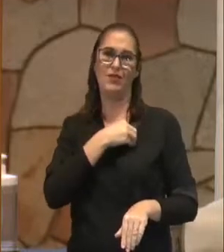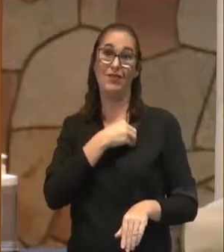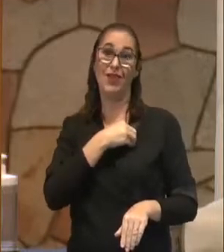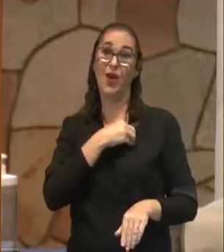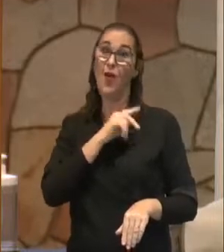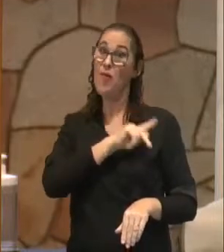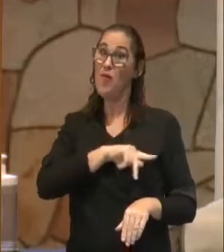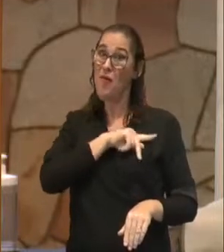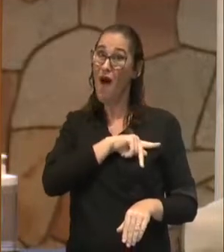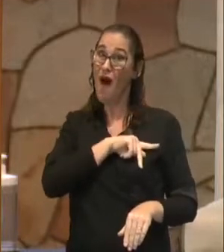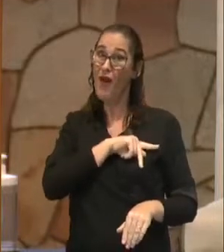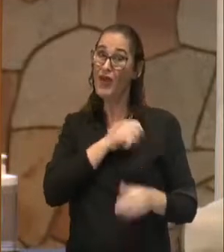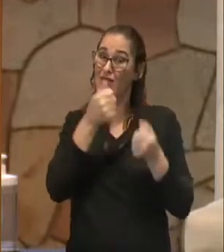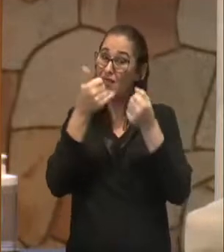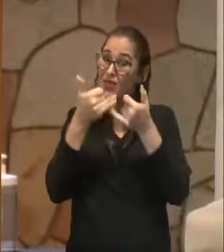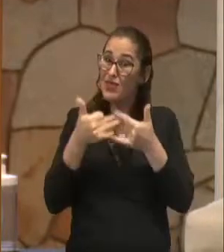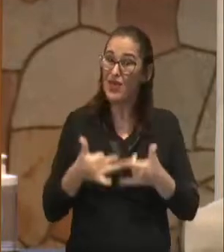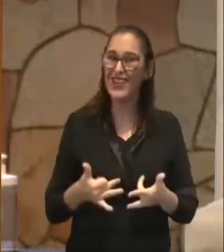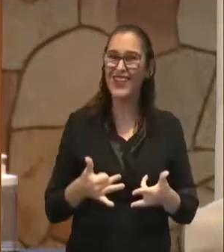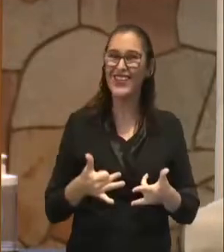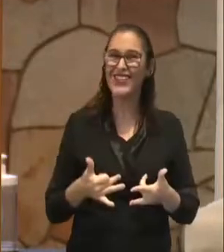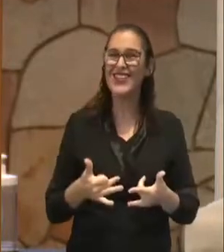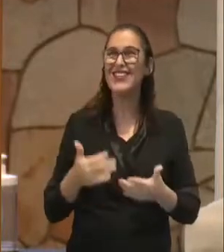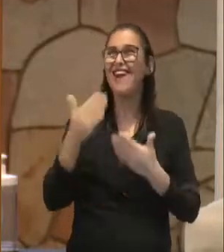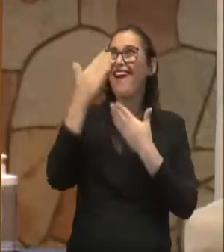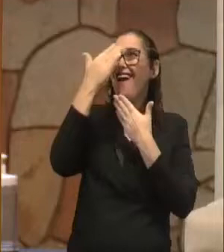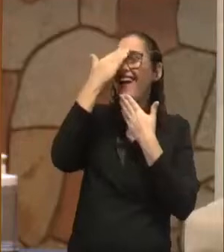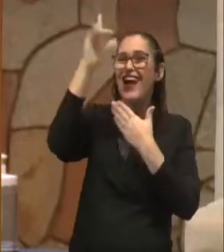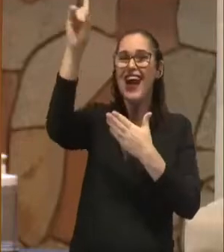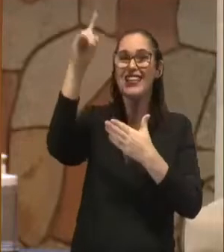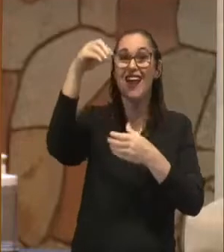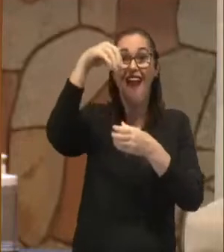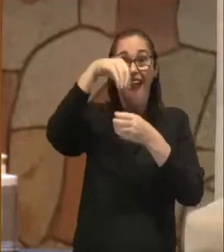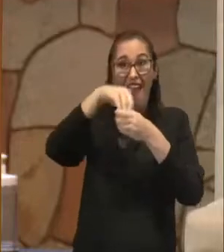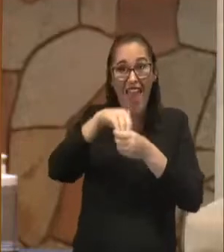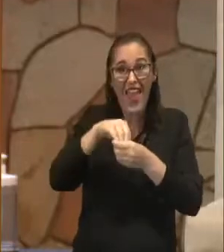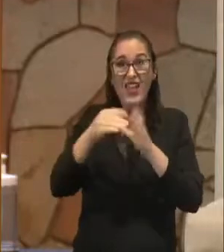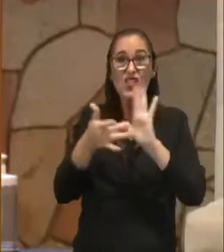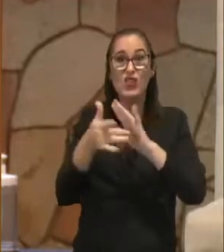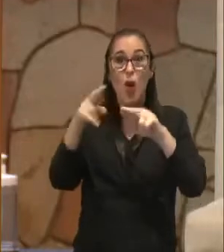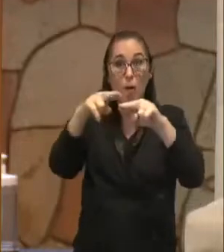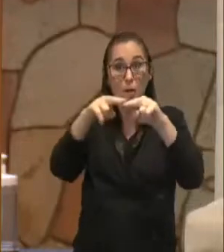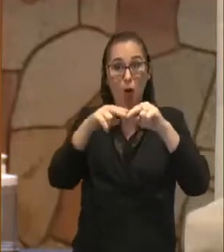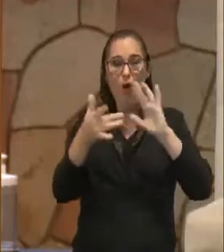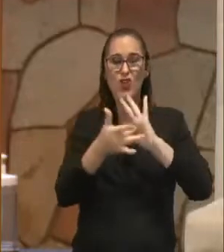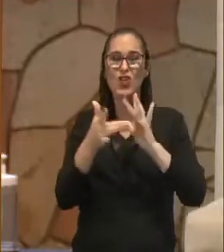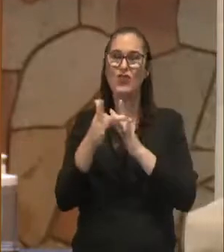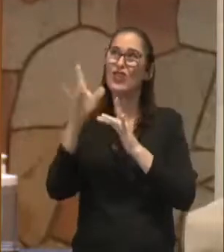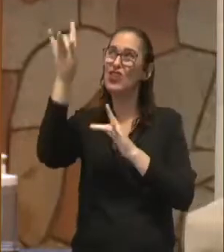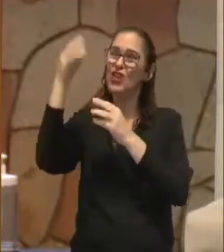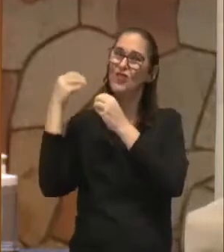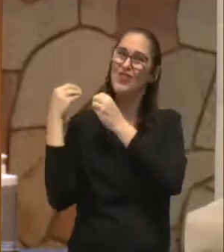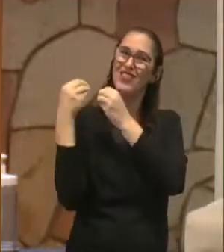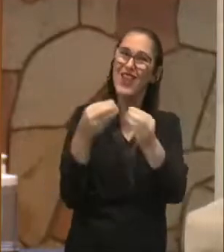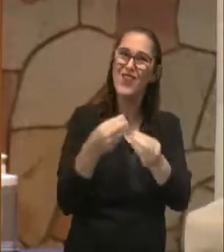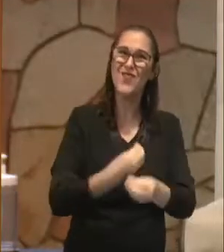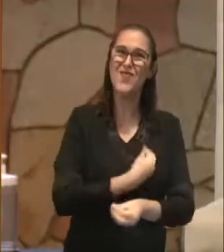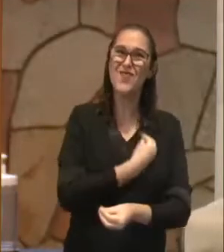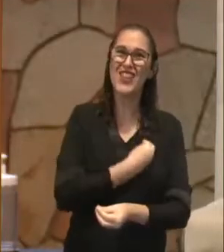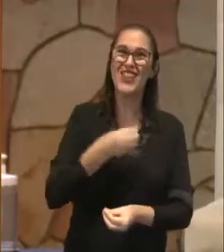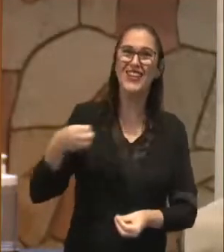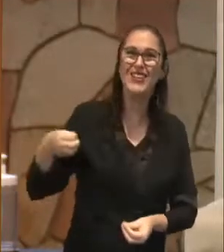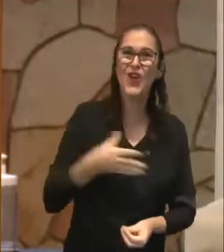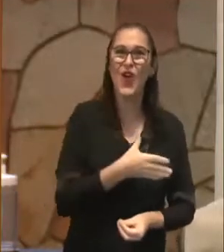versículos. Mas graças a Deus, em Jesus, Deus nos deu vida. Ele